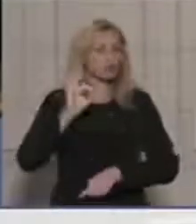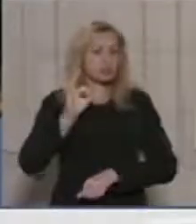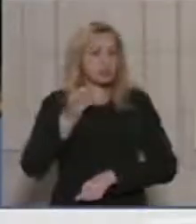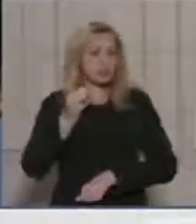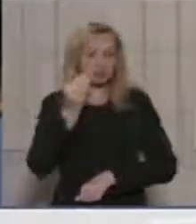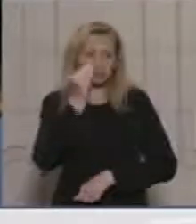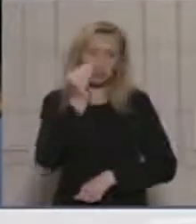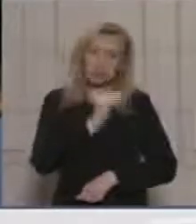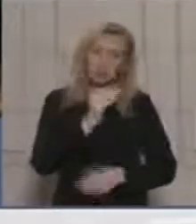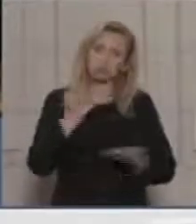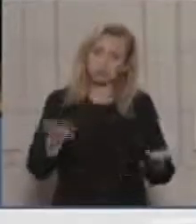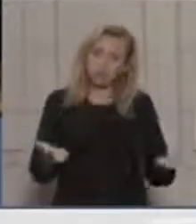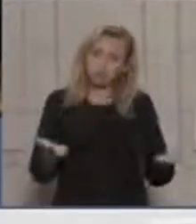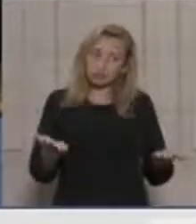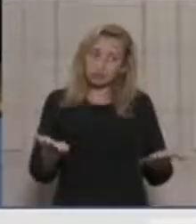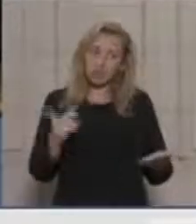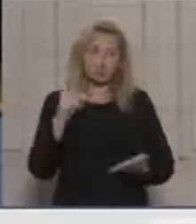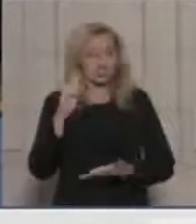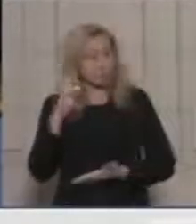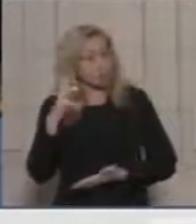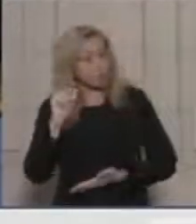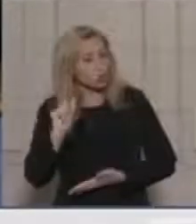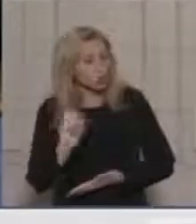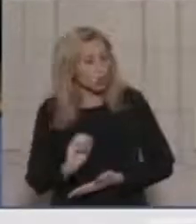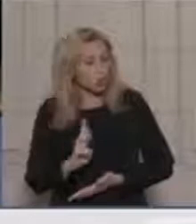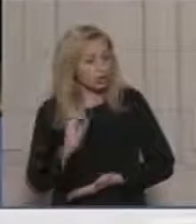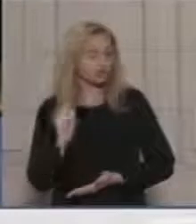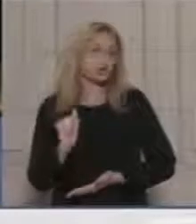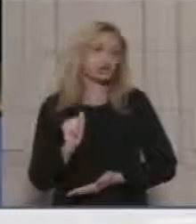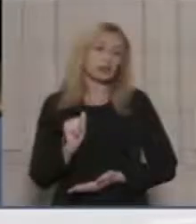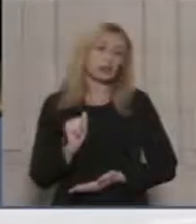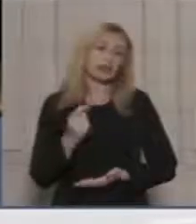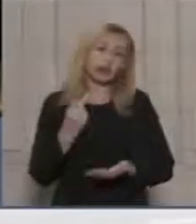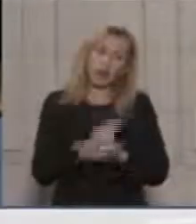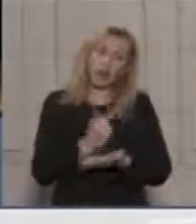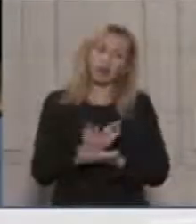abominou. Ditadura criminosa.